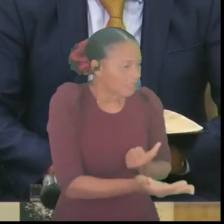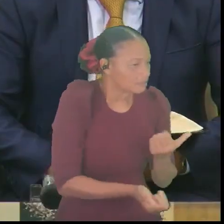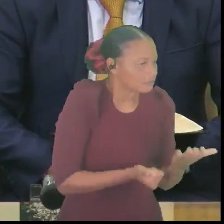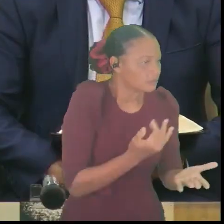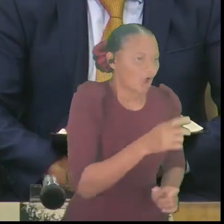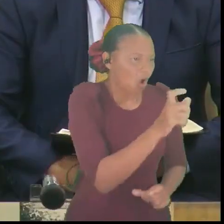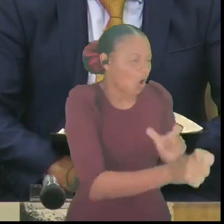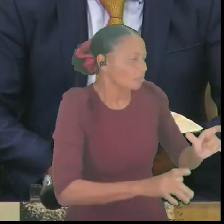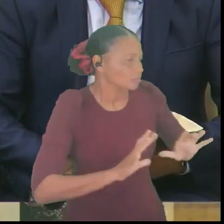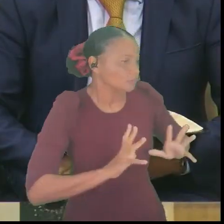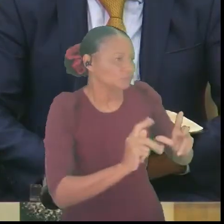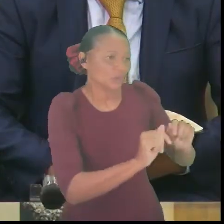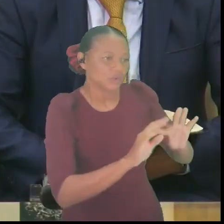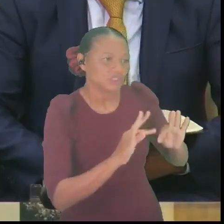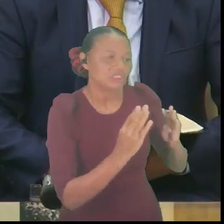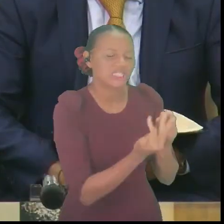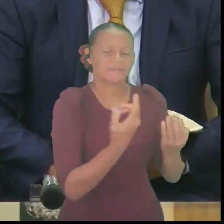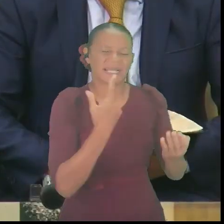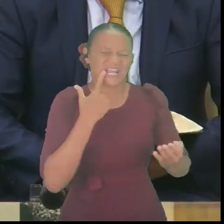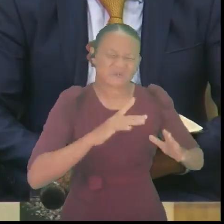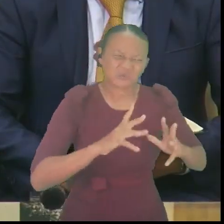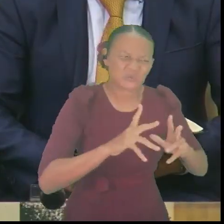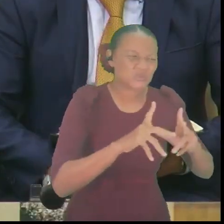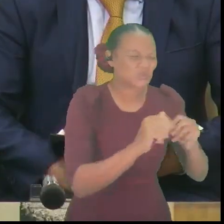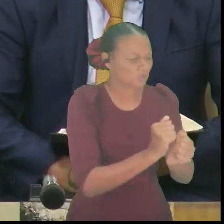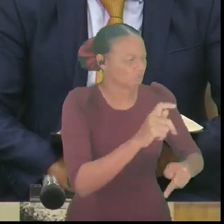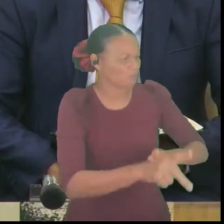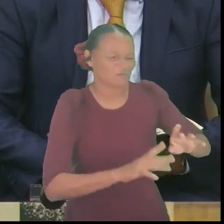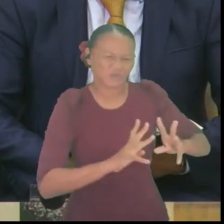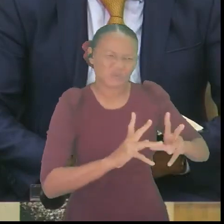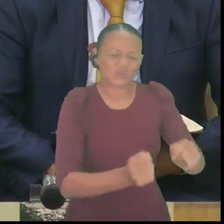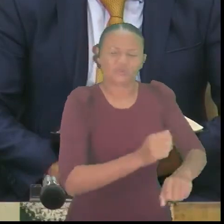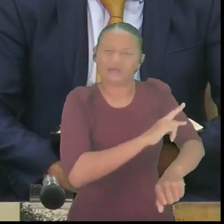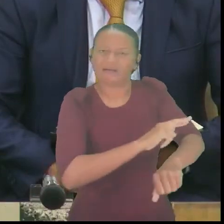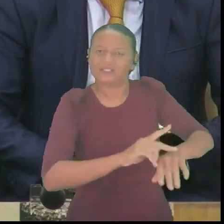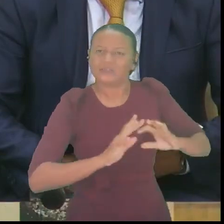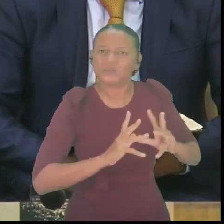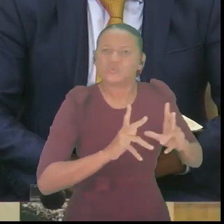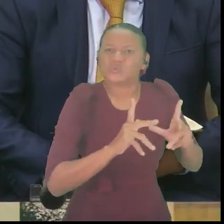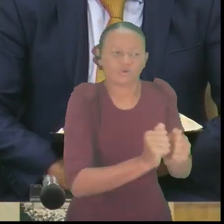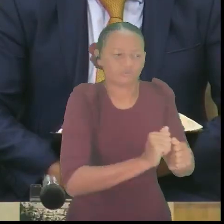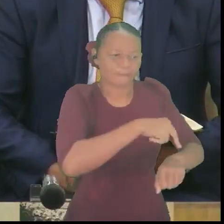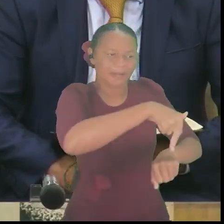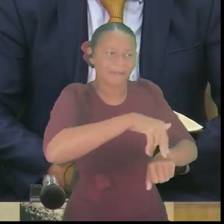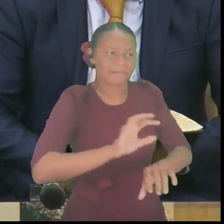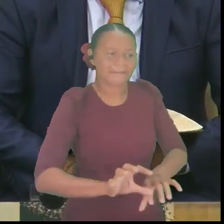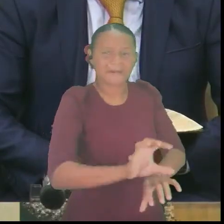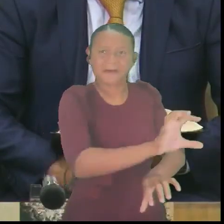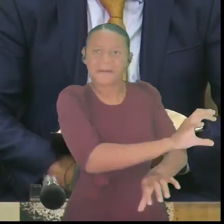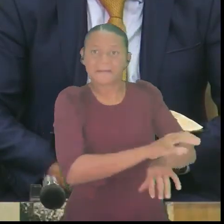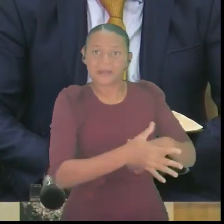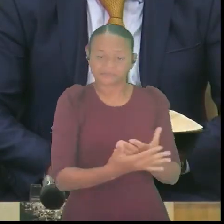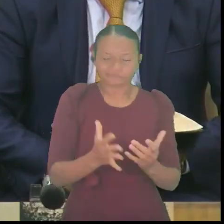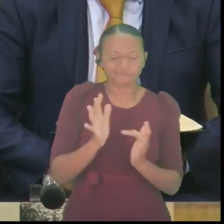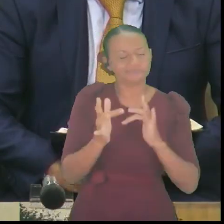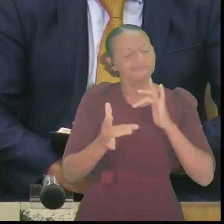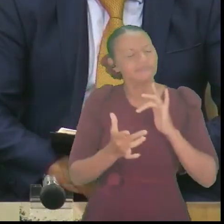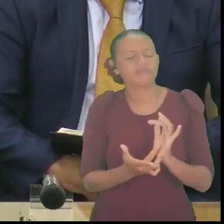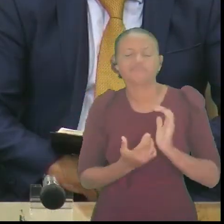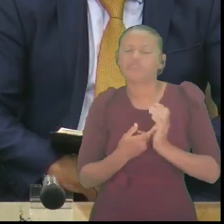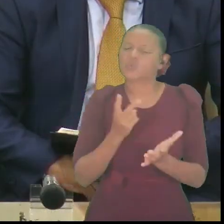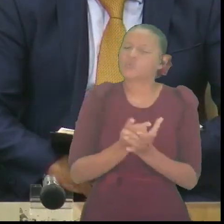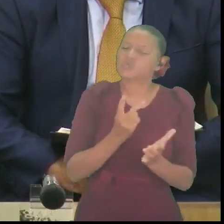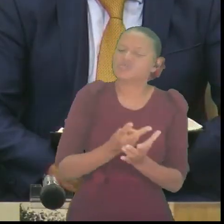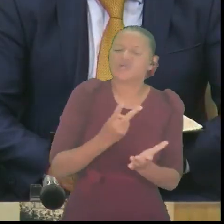homens de toda a tribo, de toda a língua, de todo o povo, de toda a raça e de toda a nação. Jesus, desenvolvendo o seu ministério